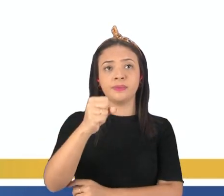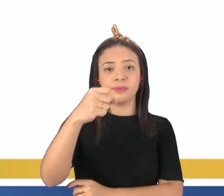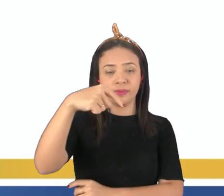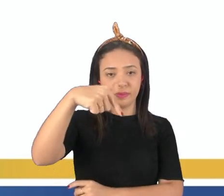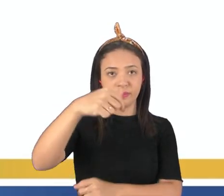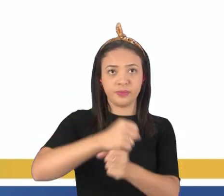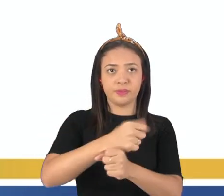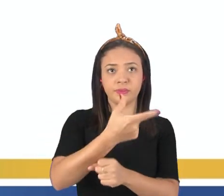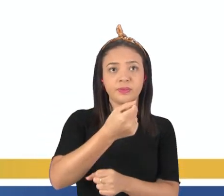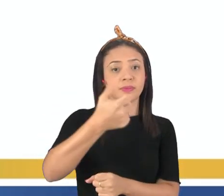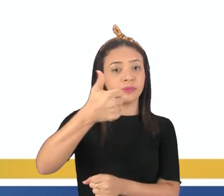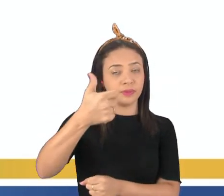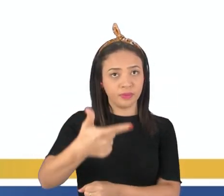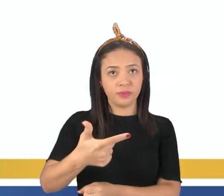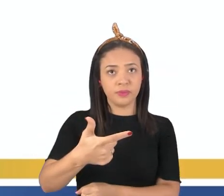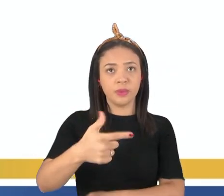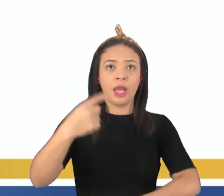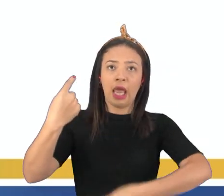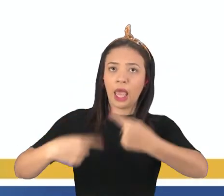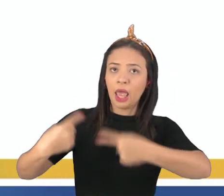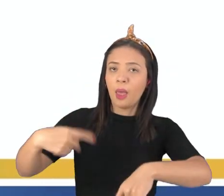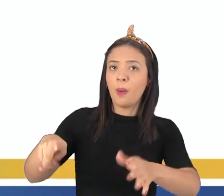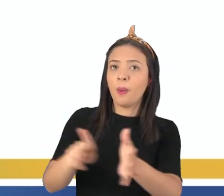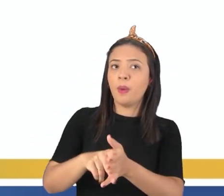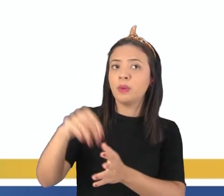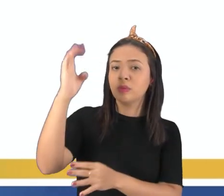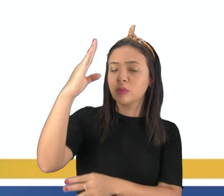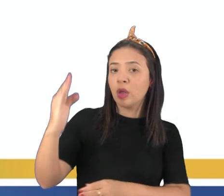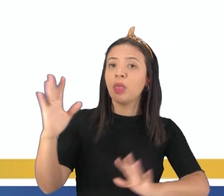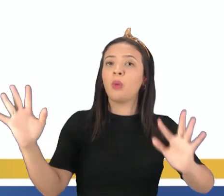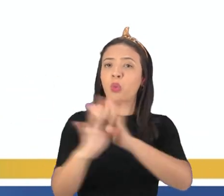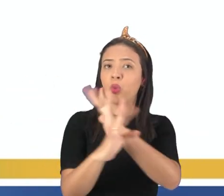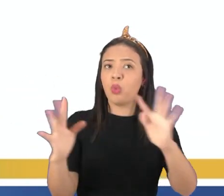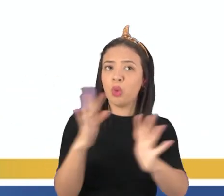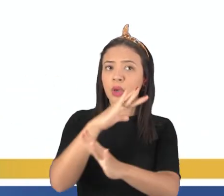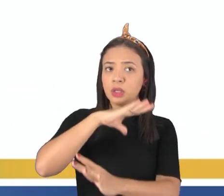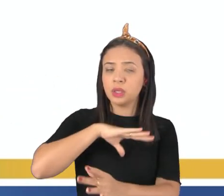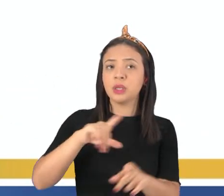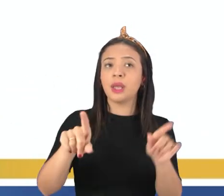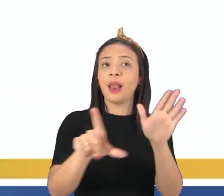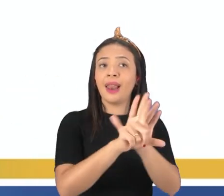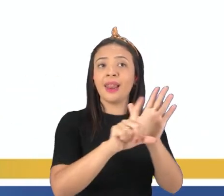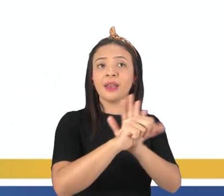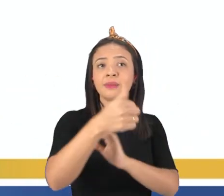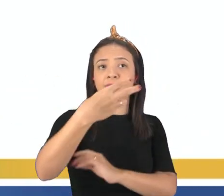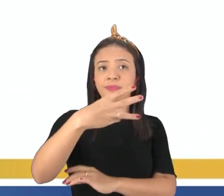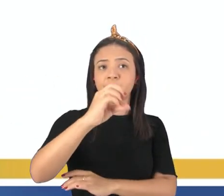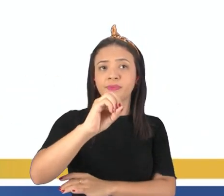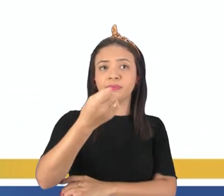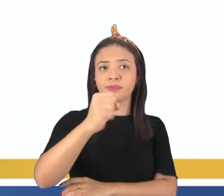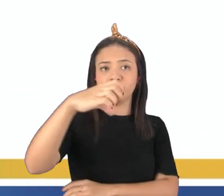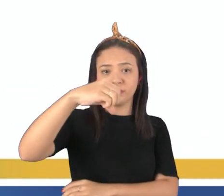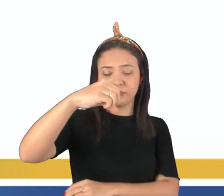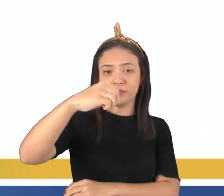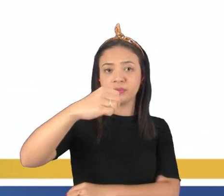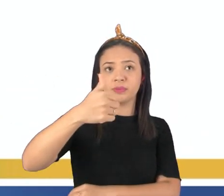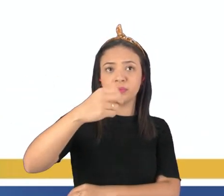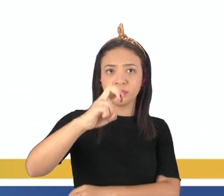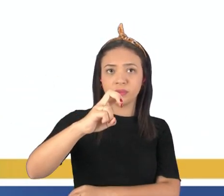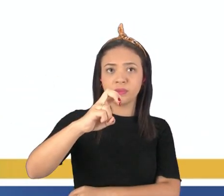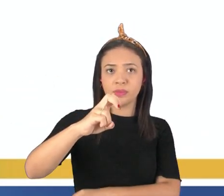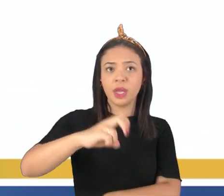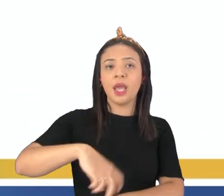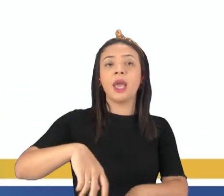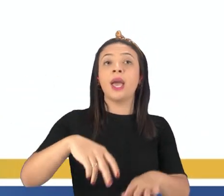rege as diretrizes da Política Nacional de Mobilidade Urbana, a Lei 13.08915, conhecida como Estatuto